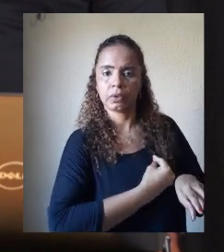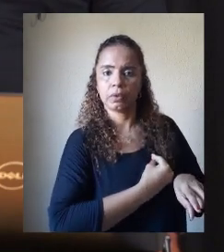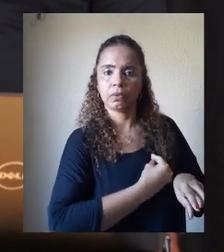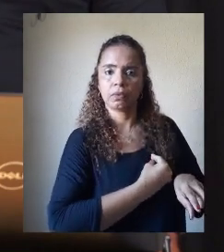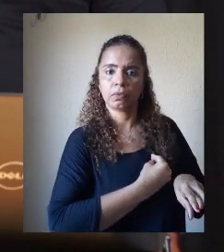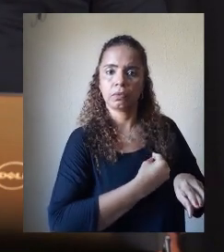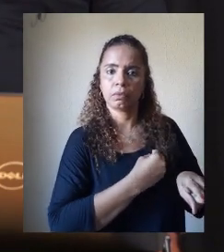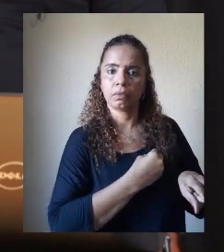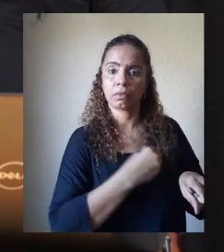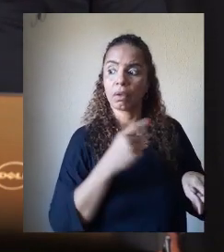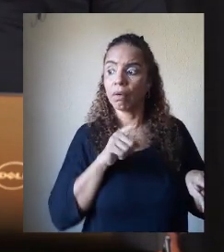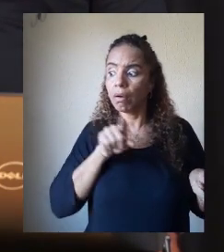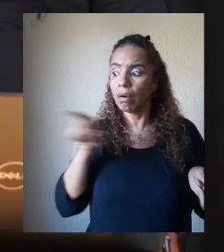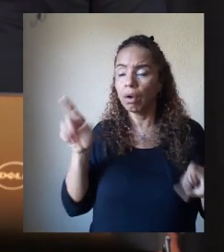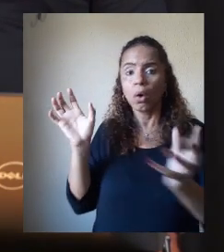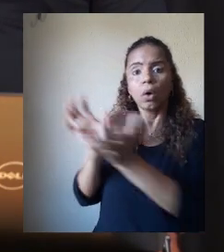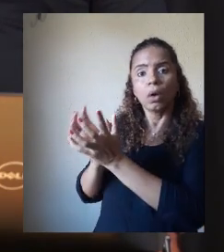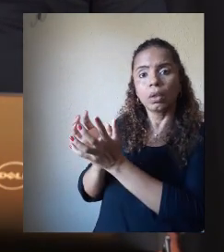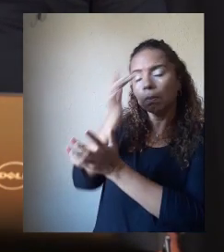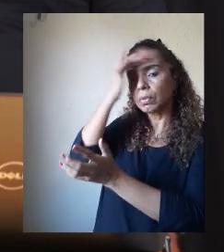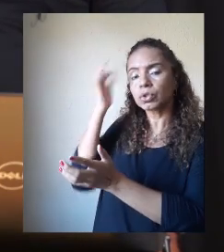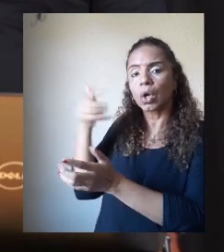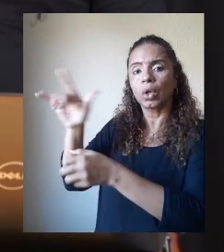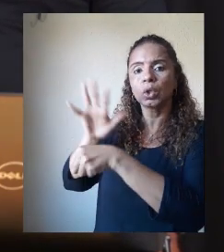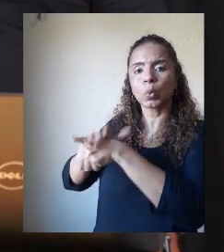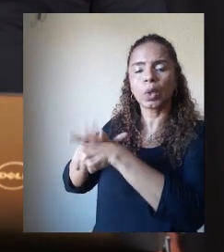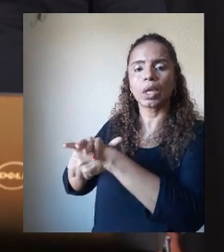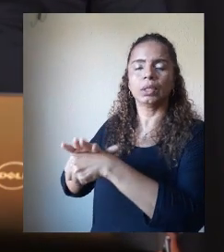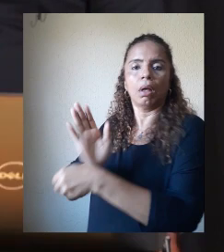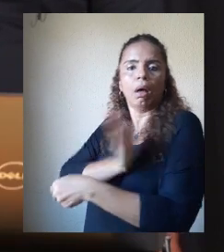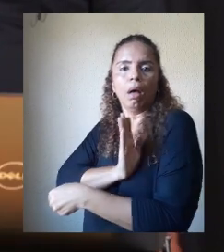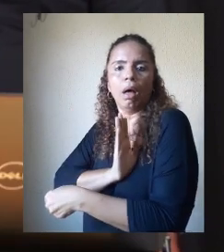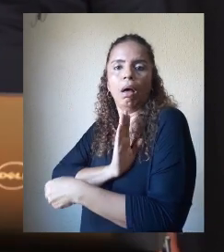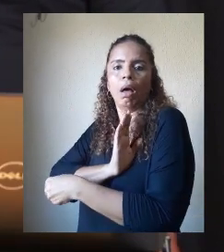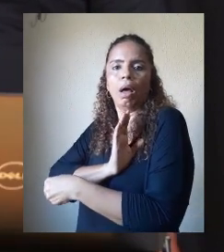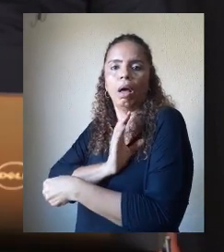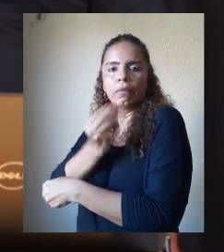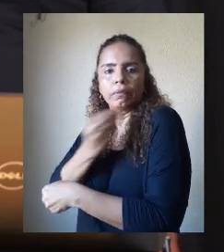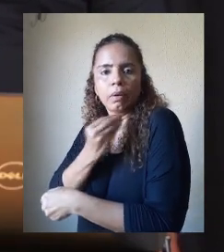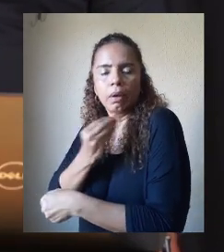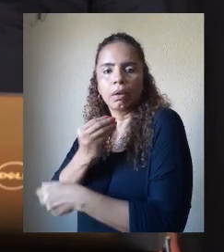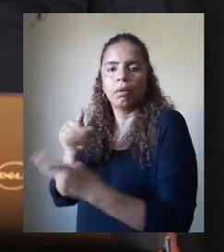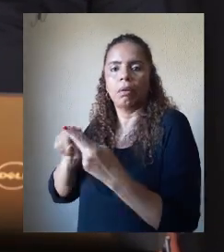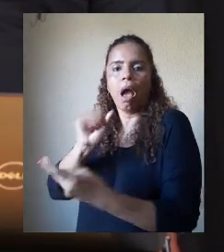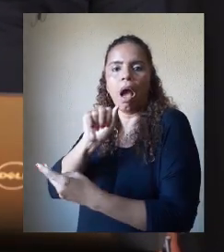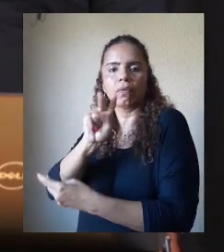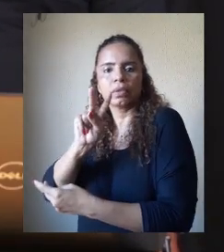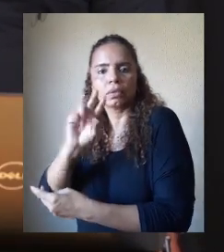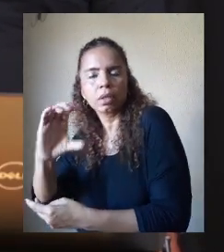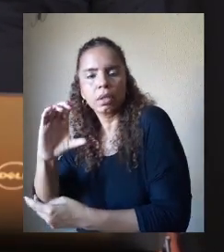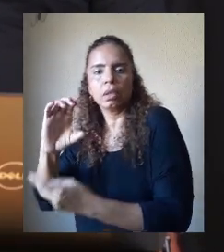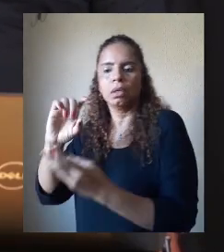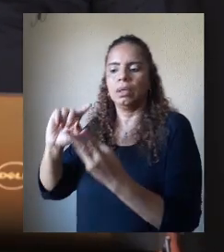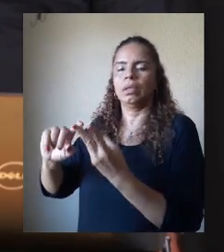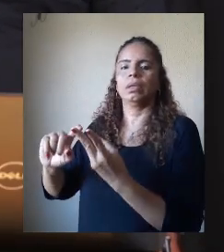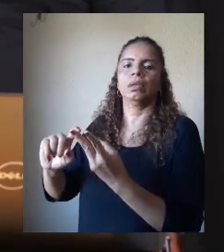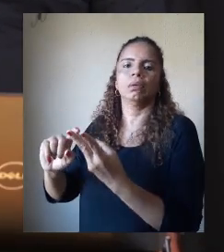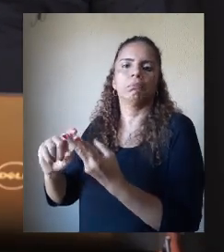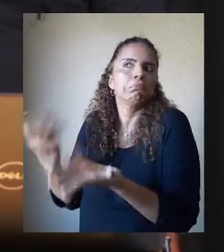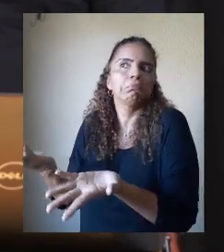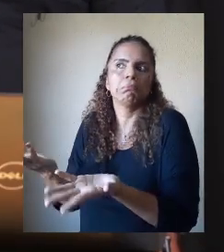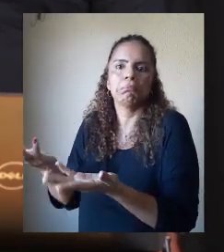Eu vou impedir o acesso à pessoa, ao cara que está infartando, que vai precisar de um UTI, o cara que sofreu um AVC, está precisando de um UTI, o cara que